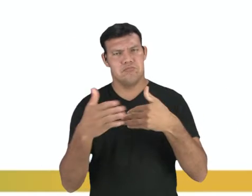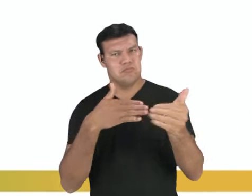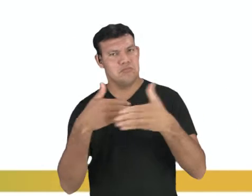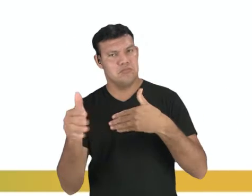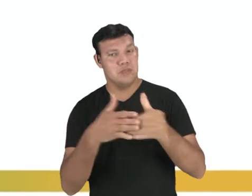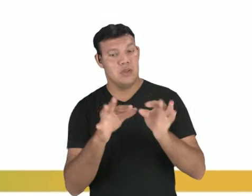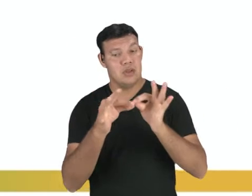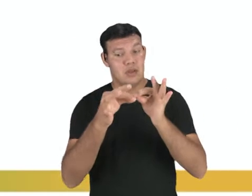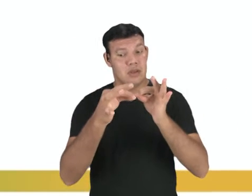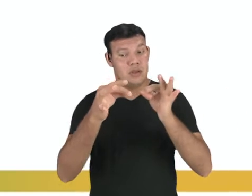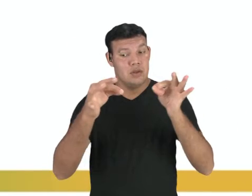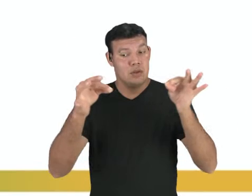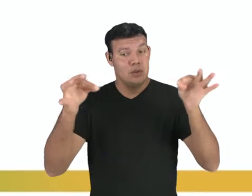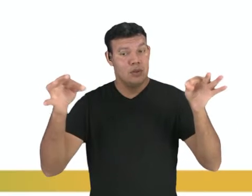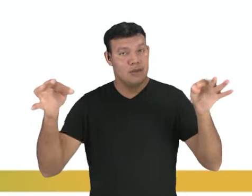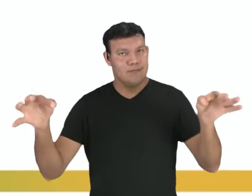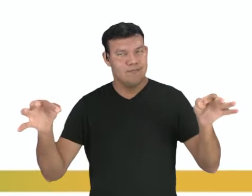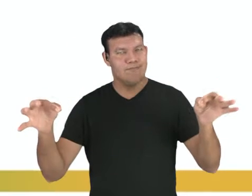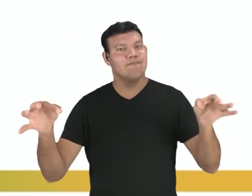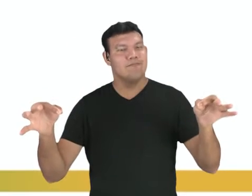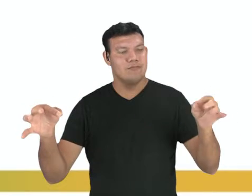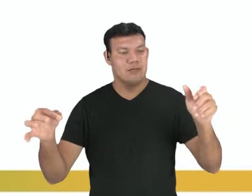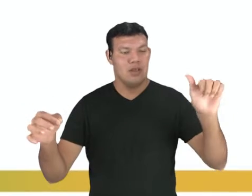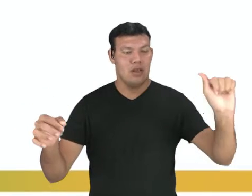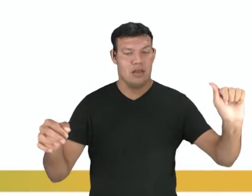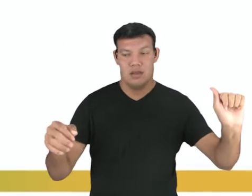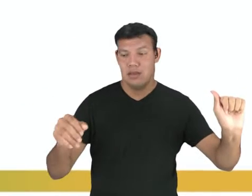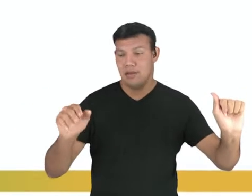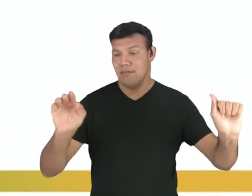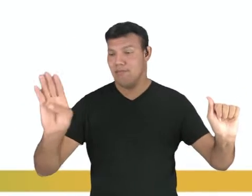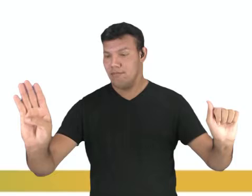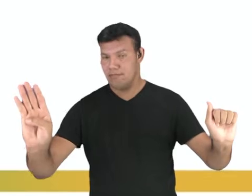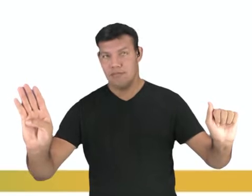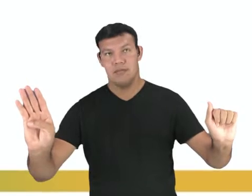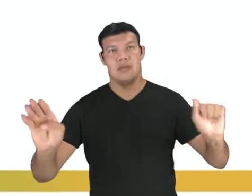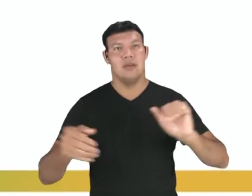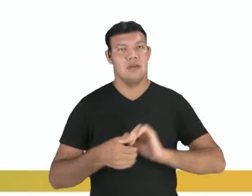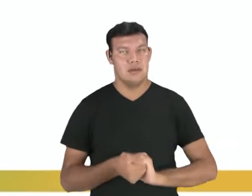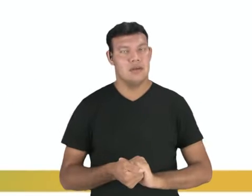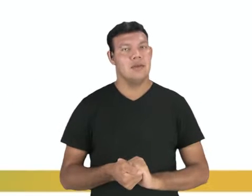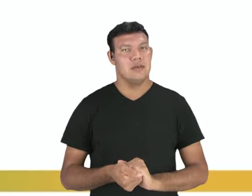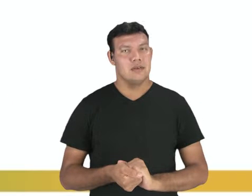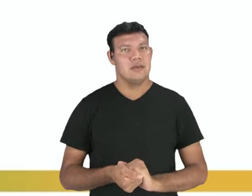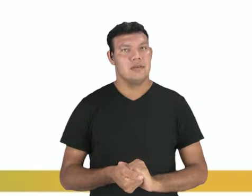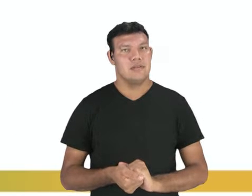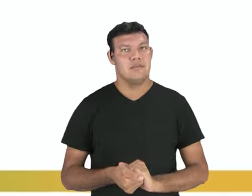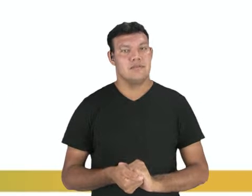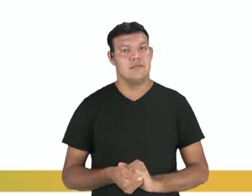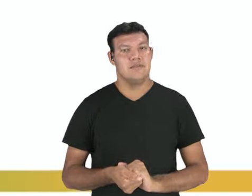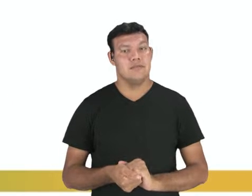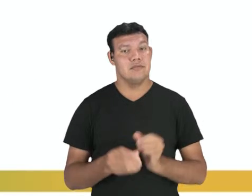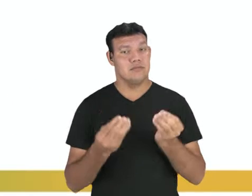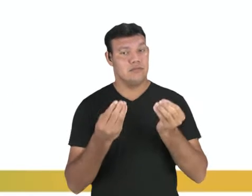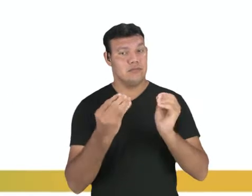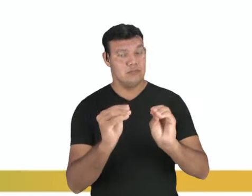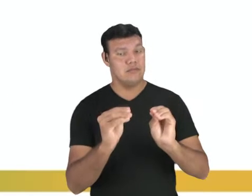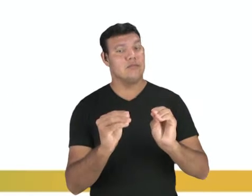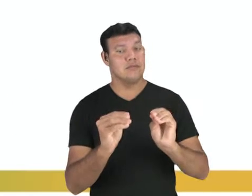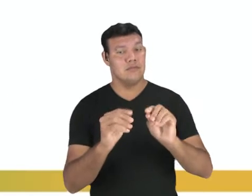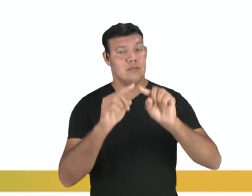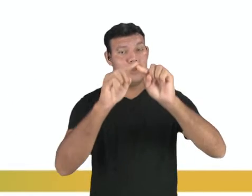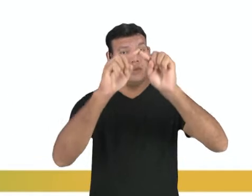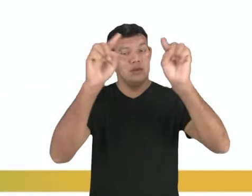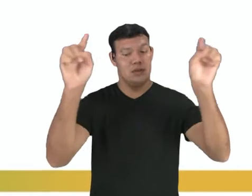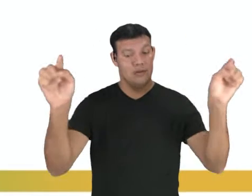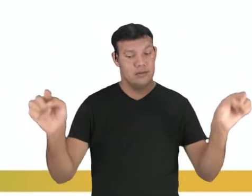a distância entre dois pontos A e B postou lados na extremidades